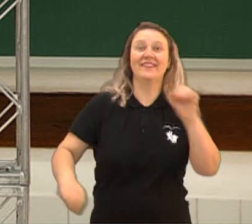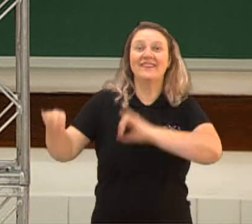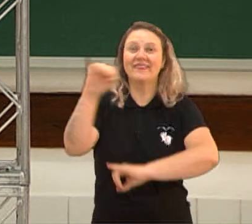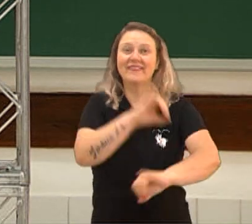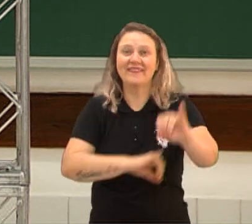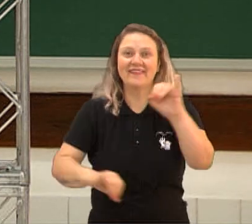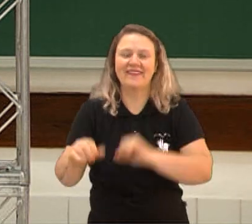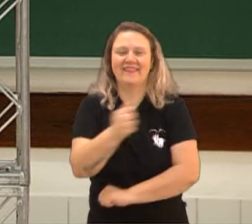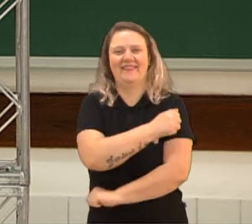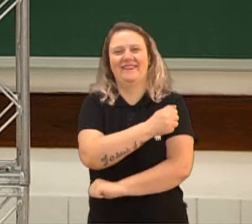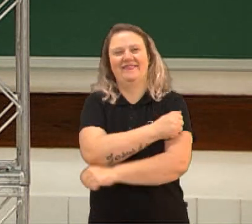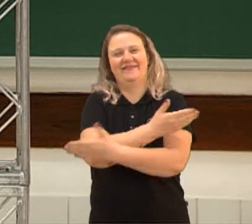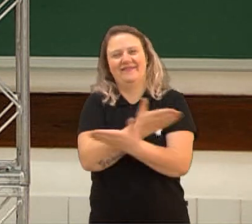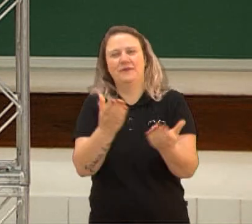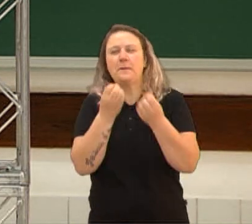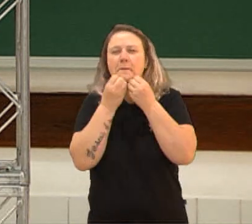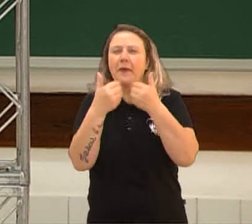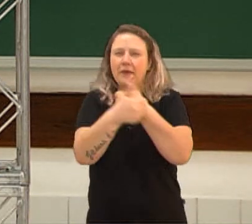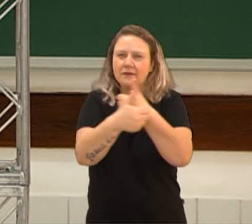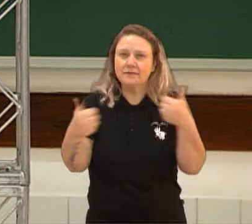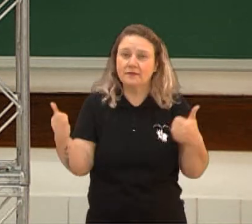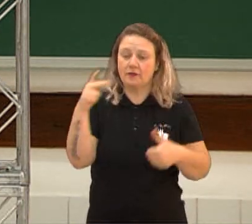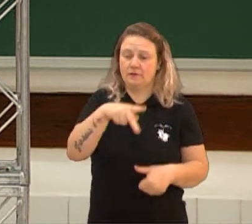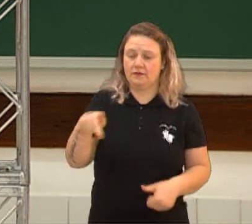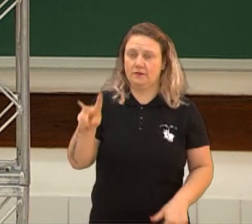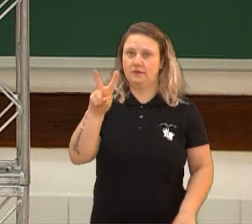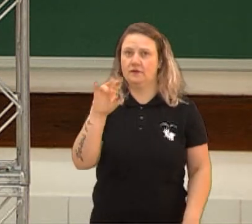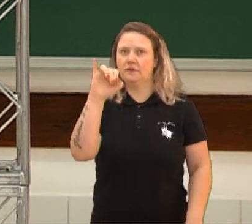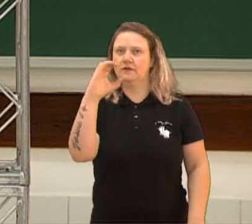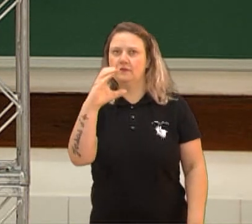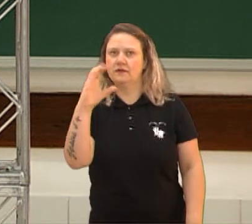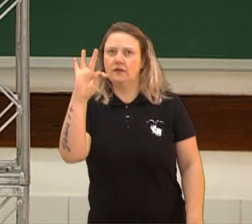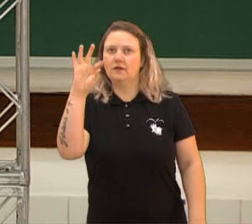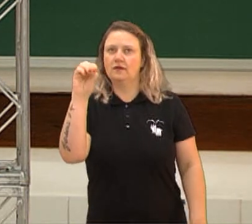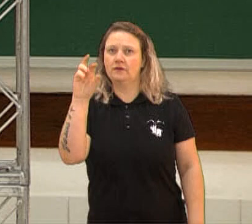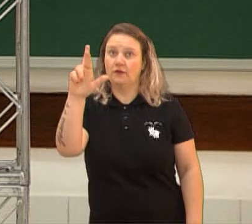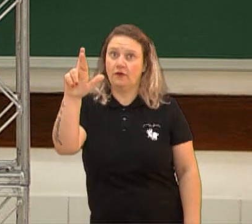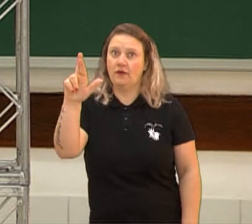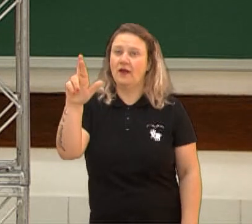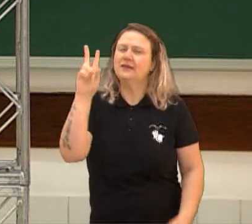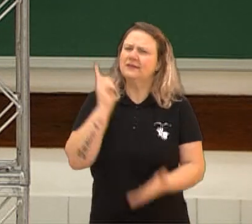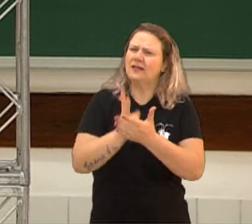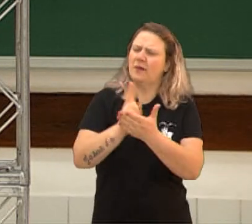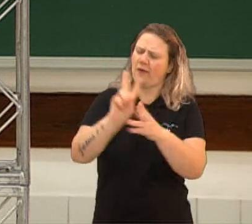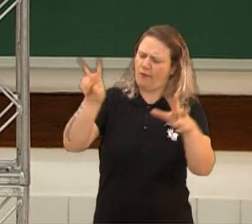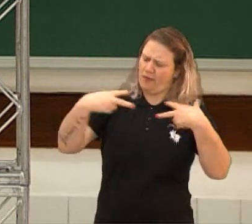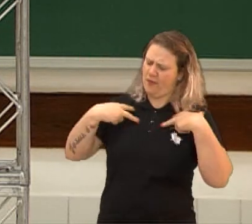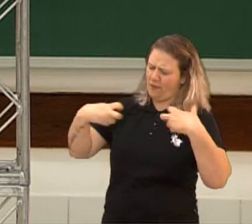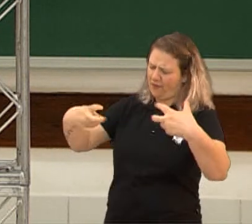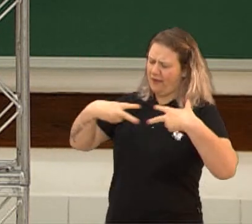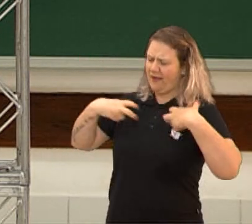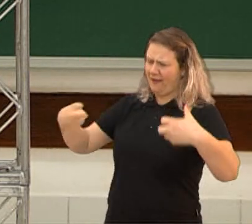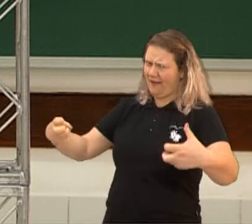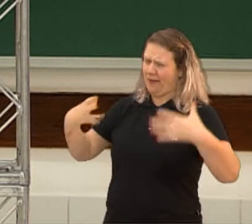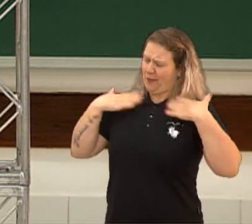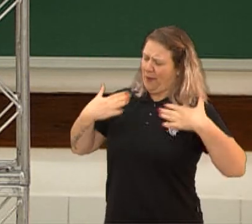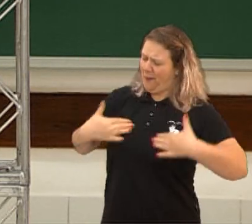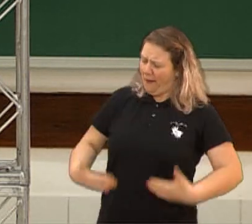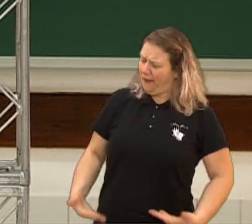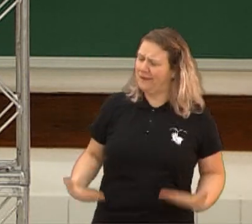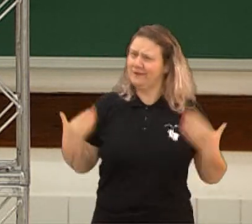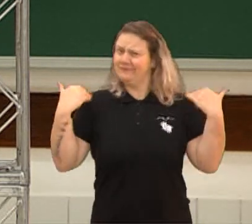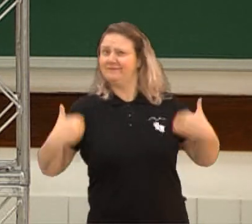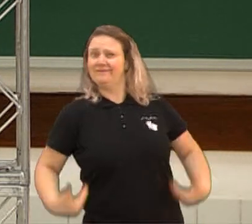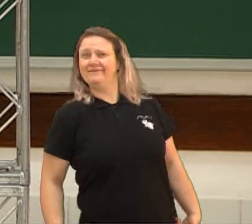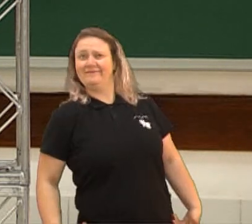Fala pessoal, tudo bem? Eu sou o professor Victor Moreira Lima e toda vez que vocês verem esse corpício aqui, na verdade quando vocês virem esse corpício